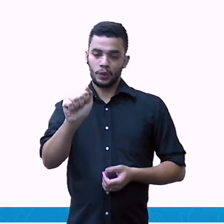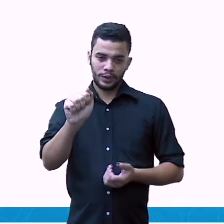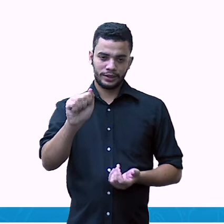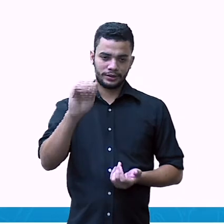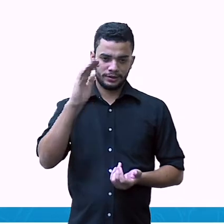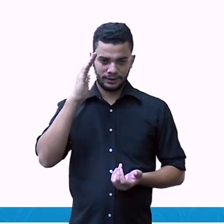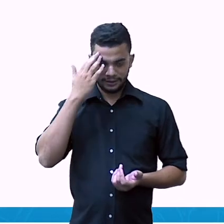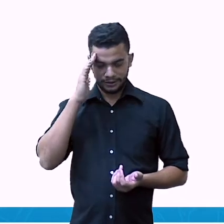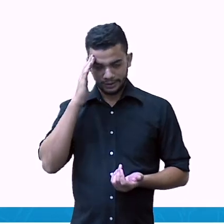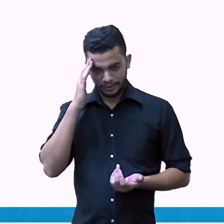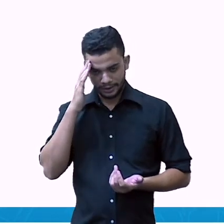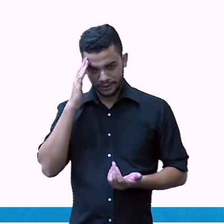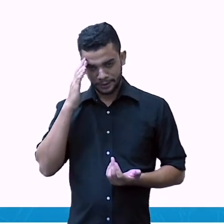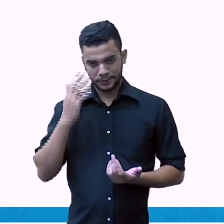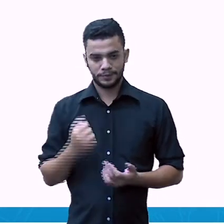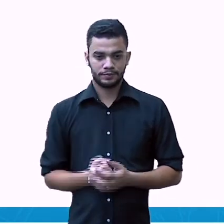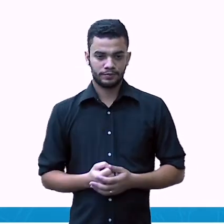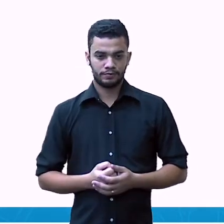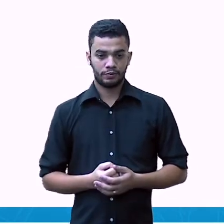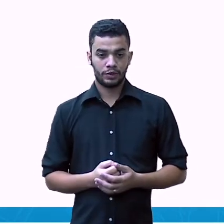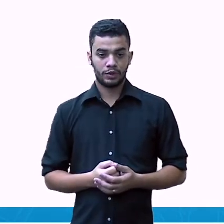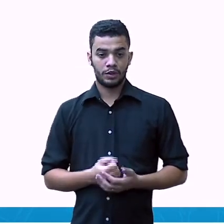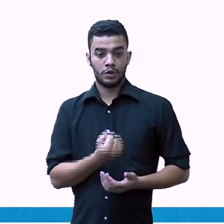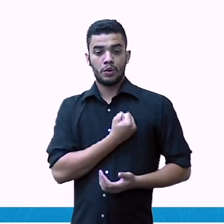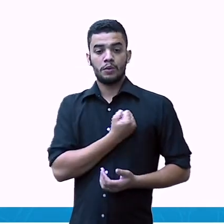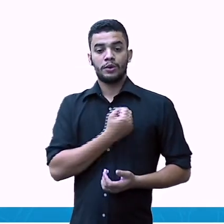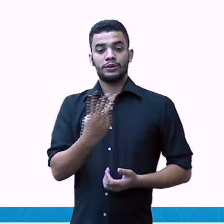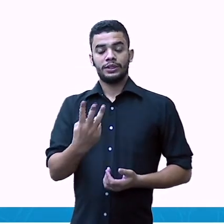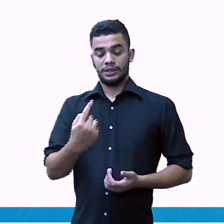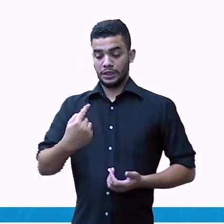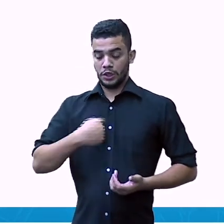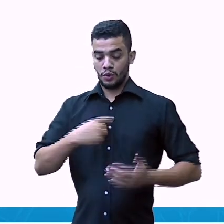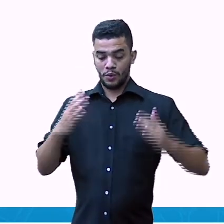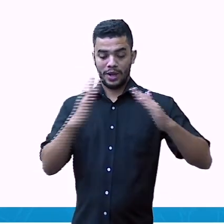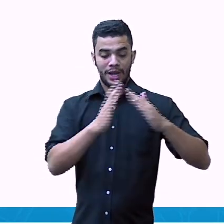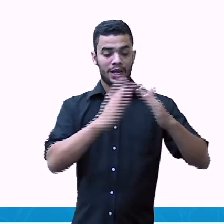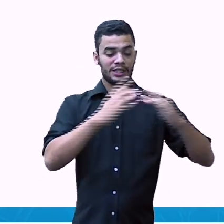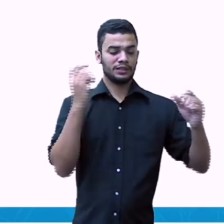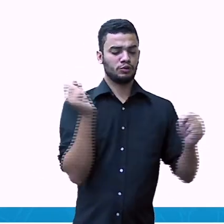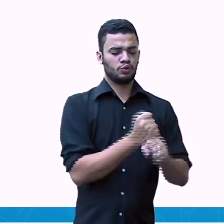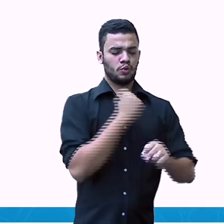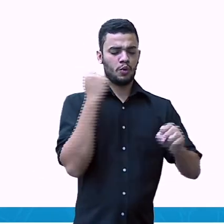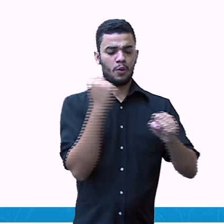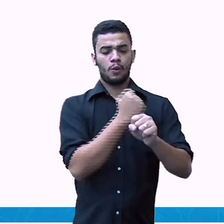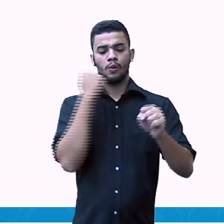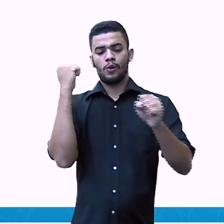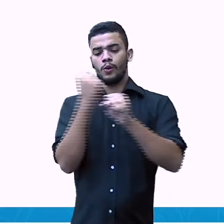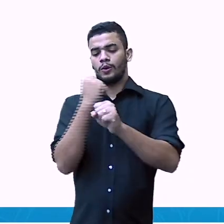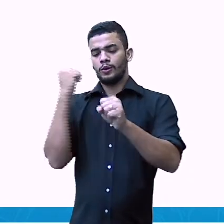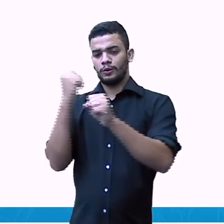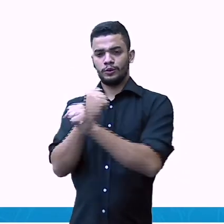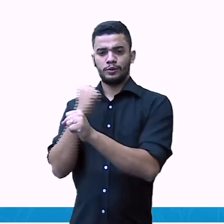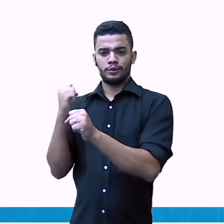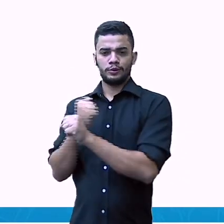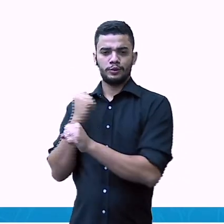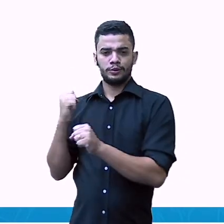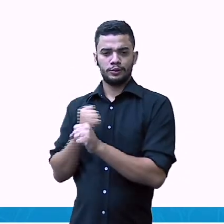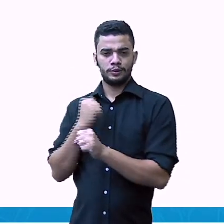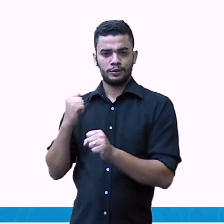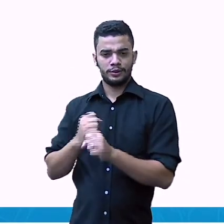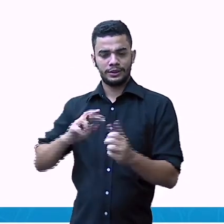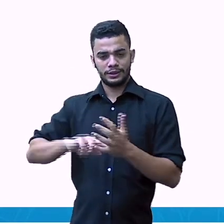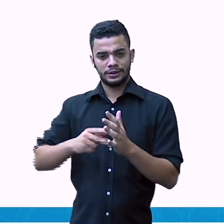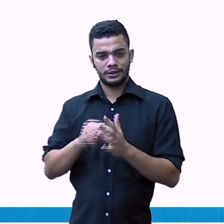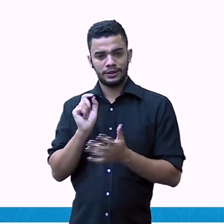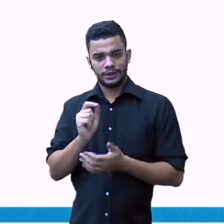Número 3. Eu construo casas. A gente identifica esse por quê? Porque ele está utilizando aqui,